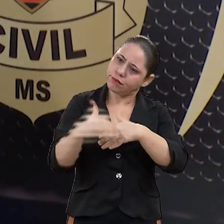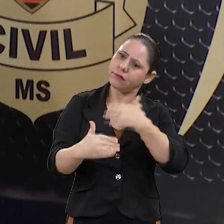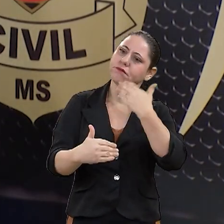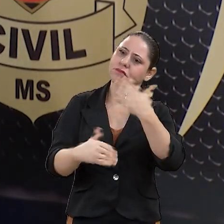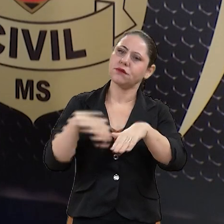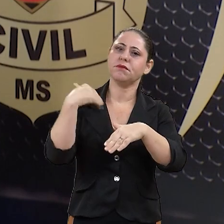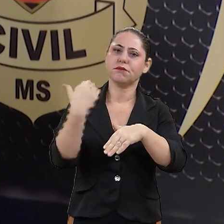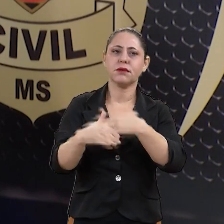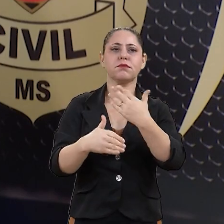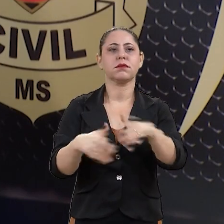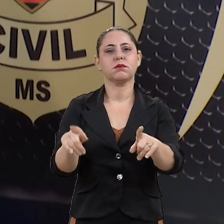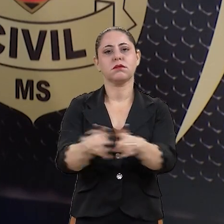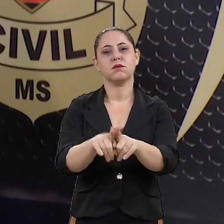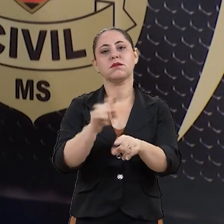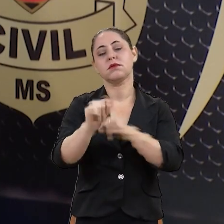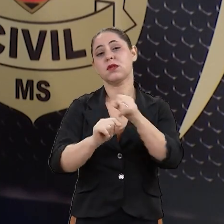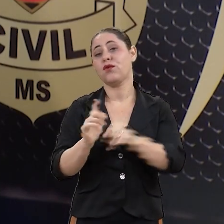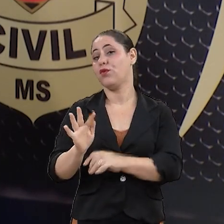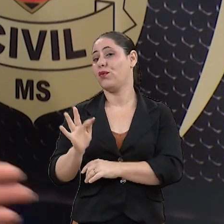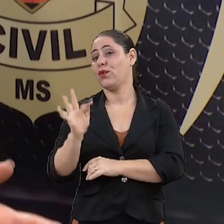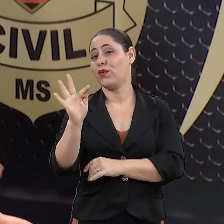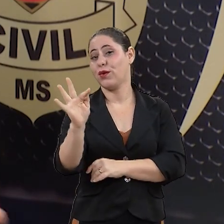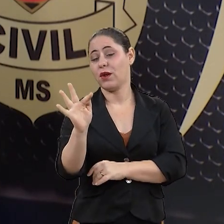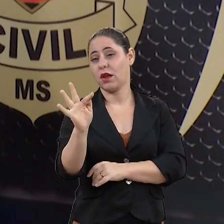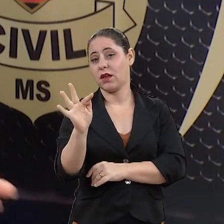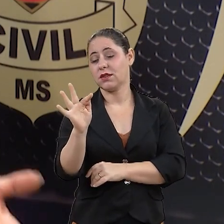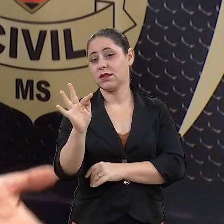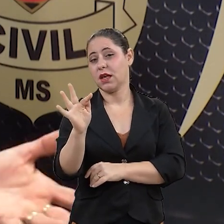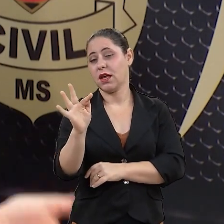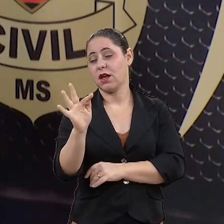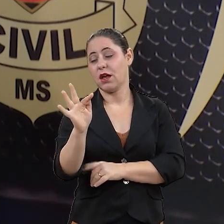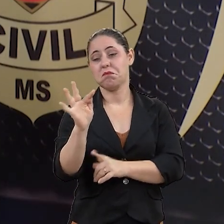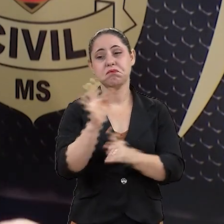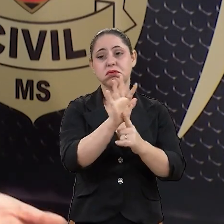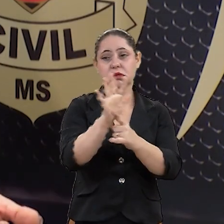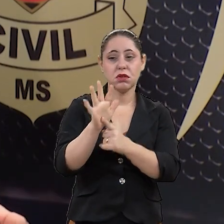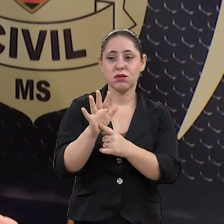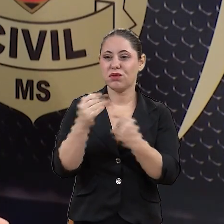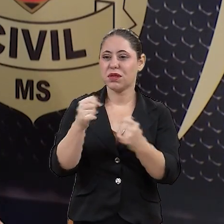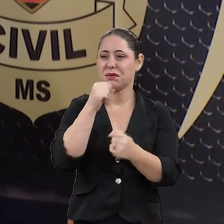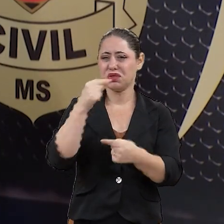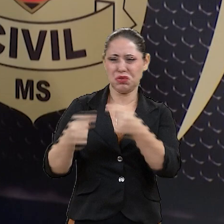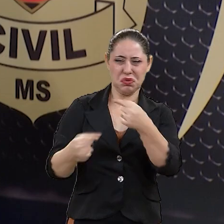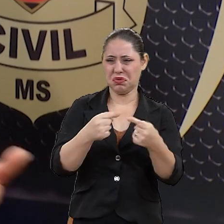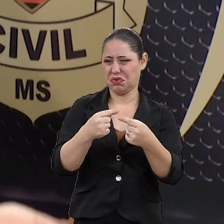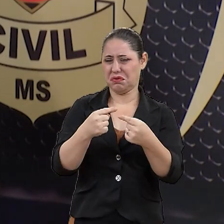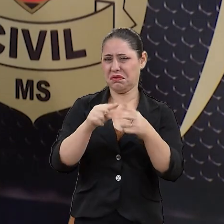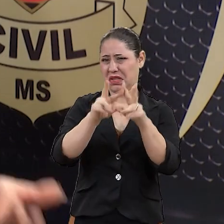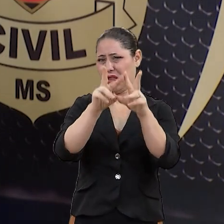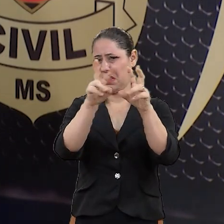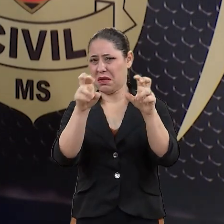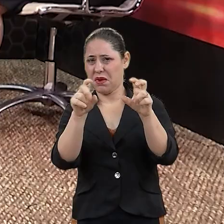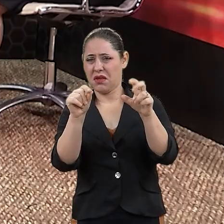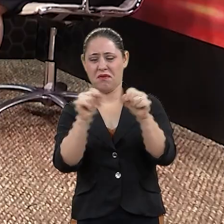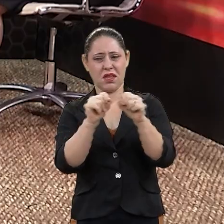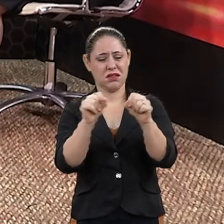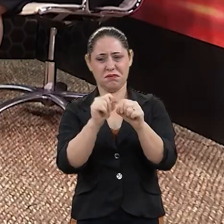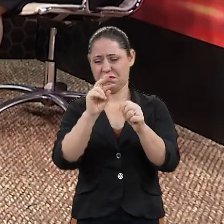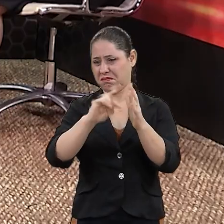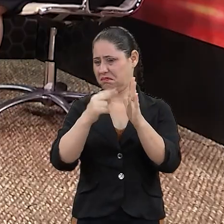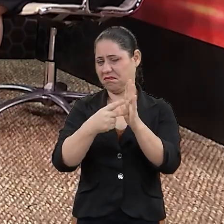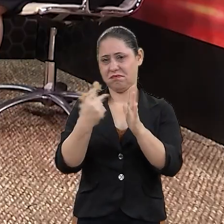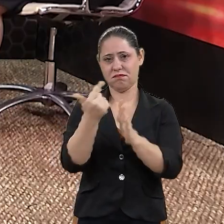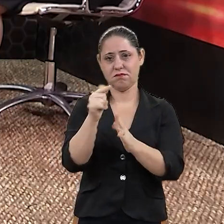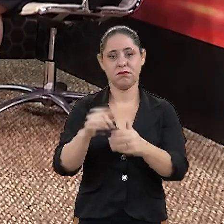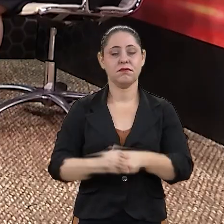consolidados, para que no futuro a gente encare isso de outra forma, que a gente não tenha mais que discutir certas coisas, né, que não fazem mais sentido. E para